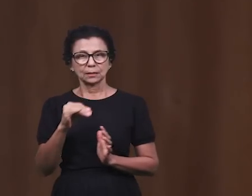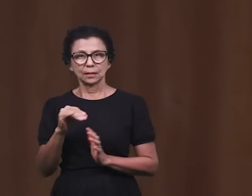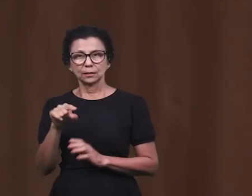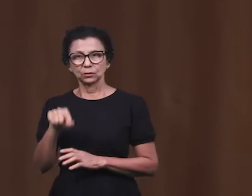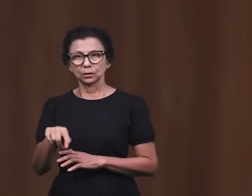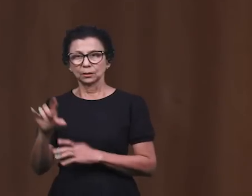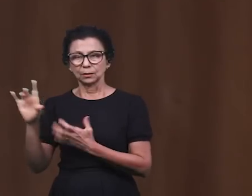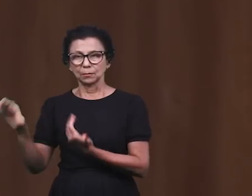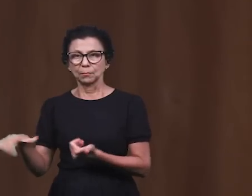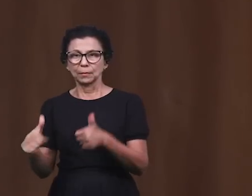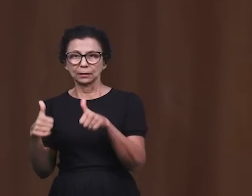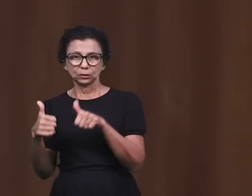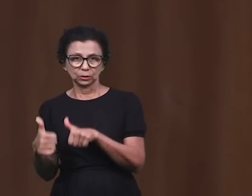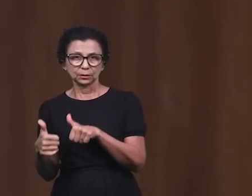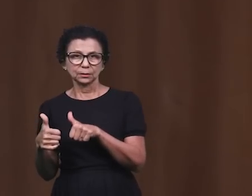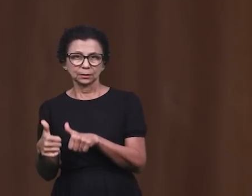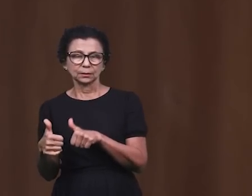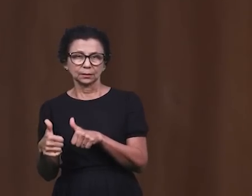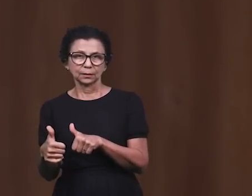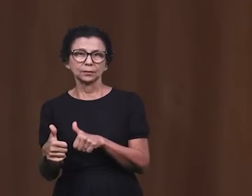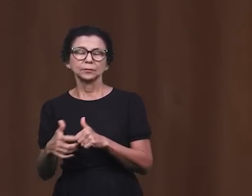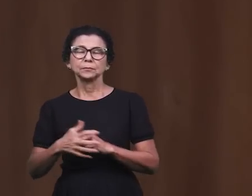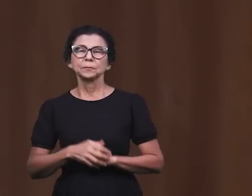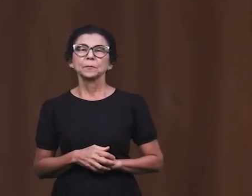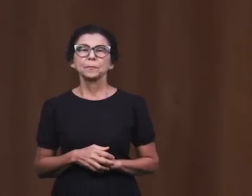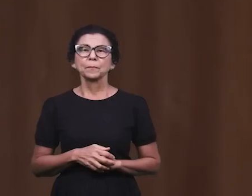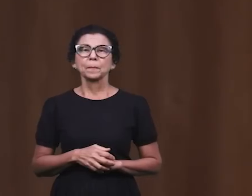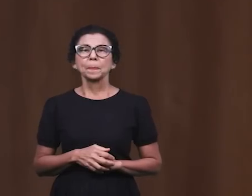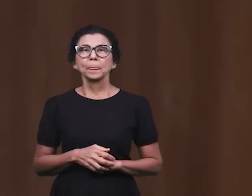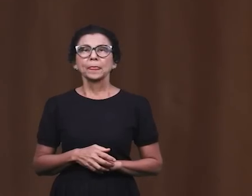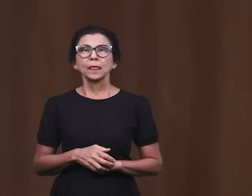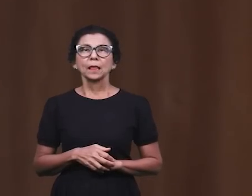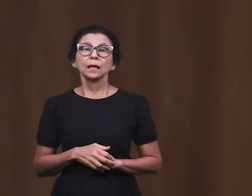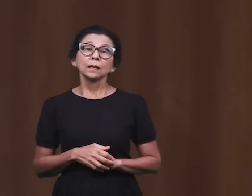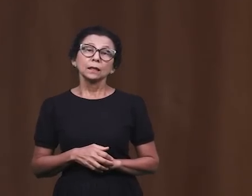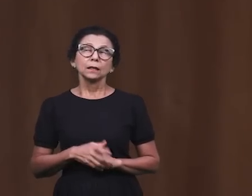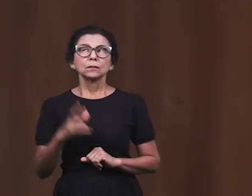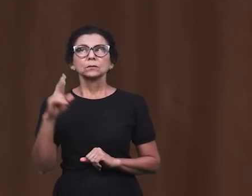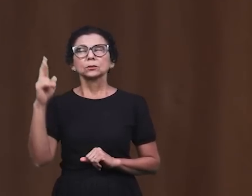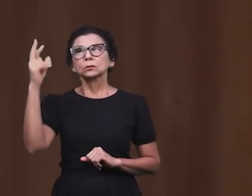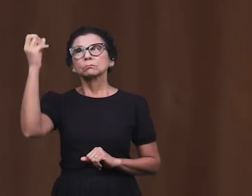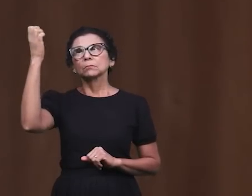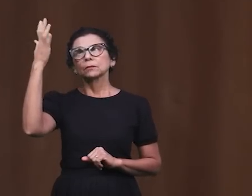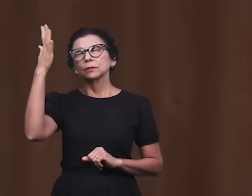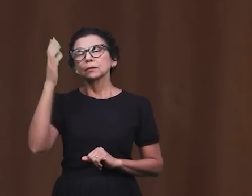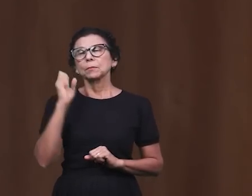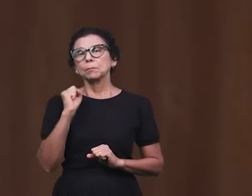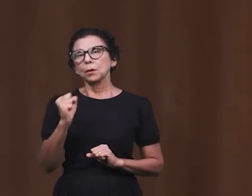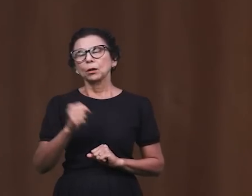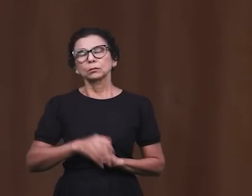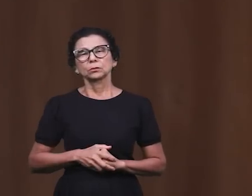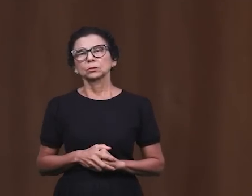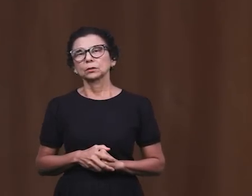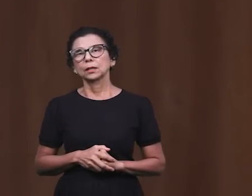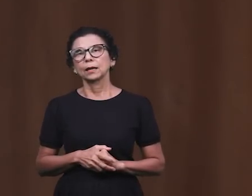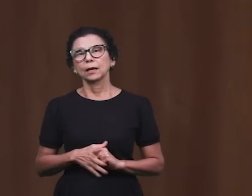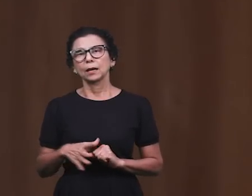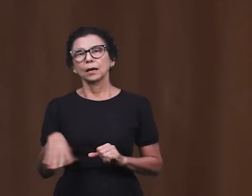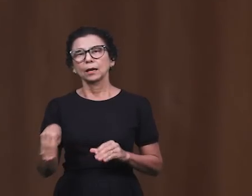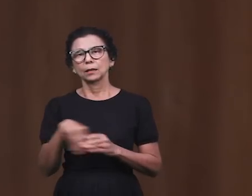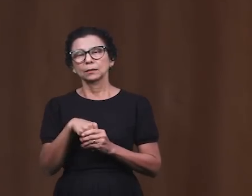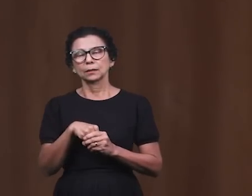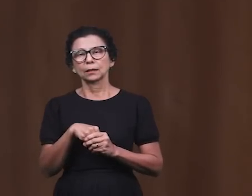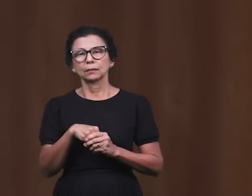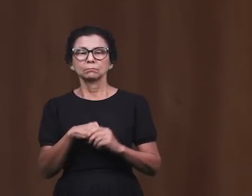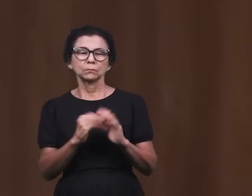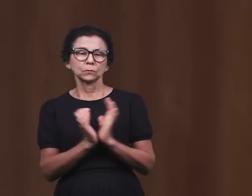batismo. Isso, passa pelo batismo, lógico, né, evidente, e por revelação o Senhor, ele pode ser integrado ao grupo de